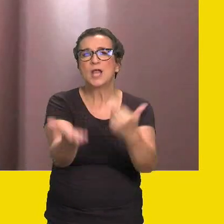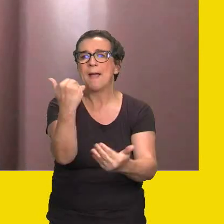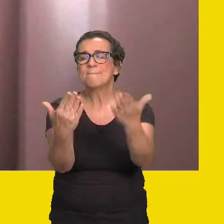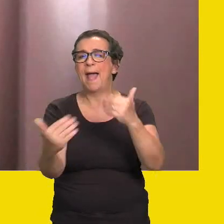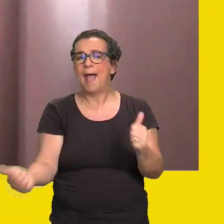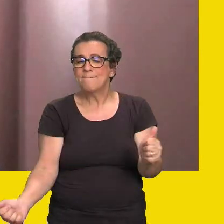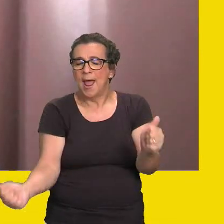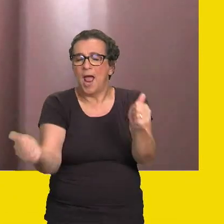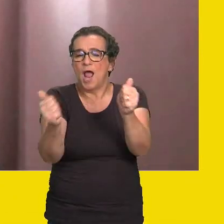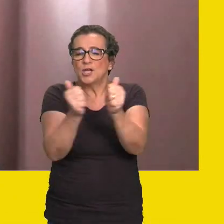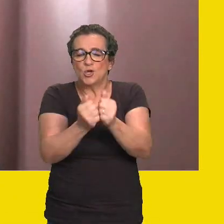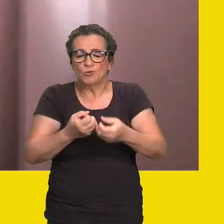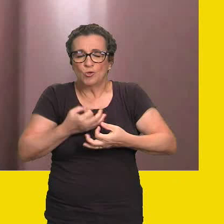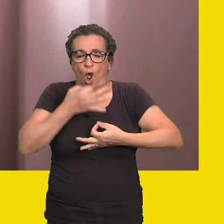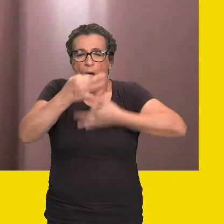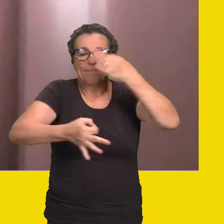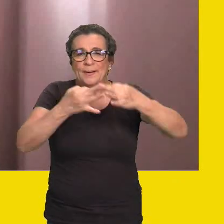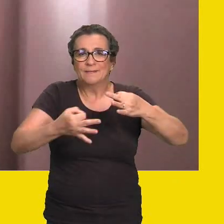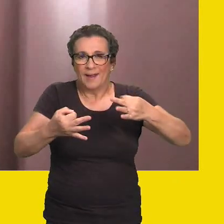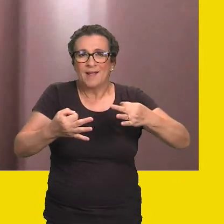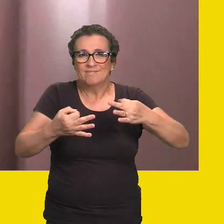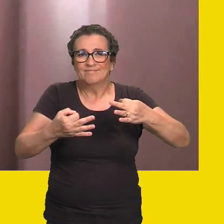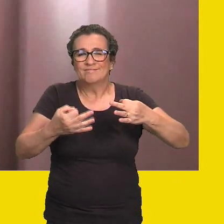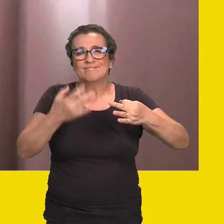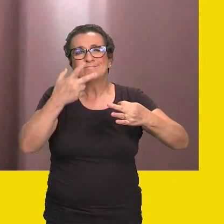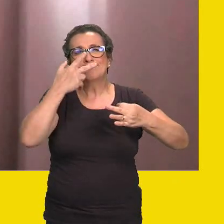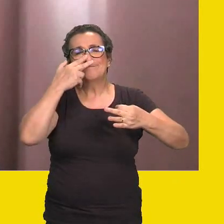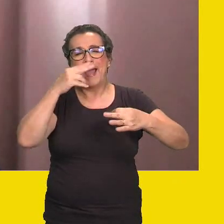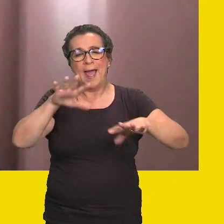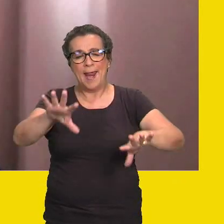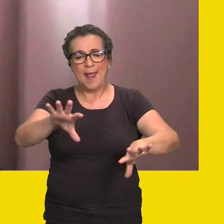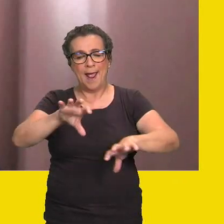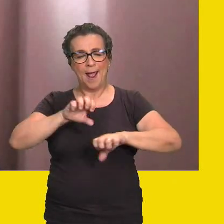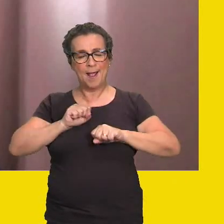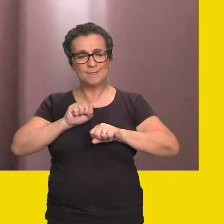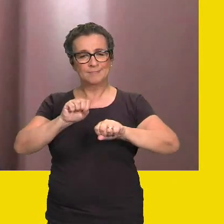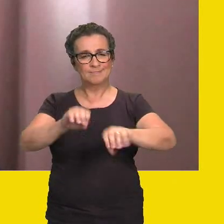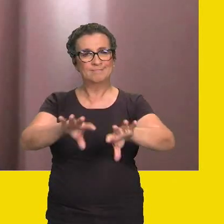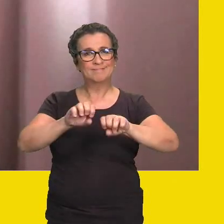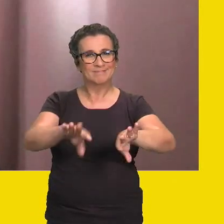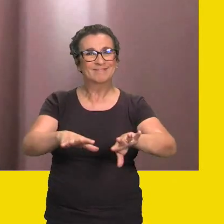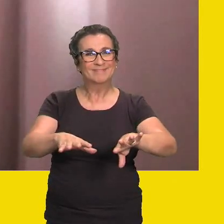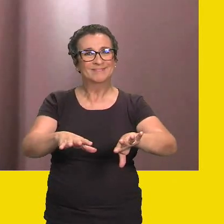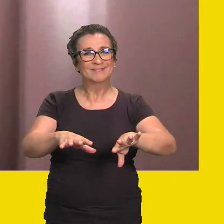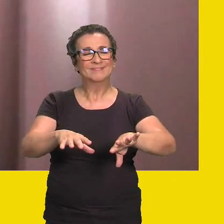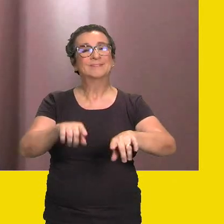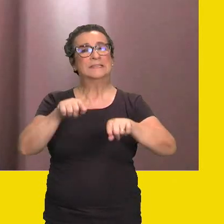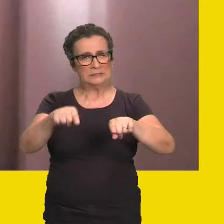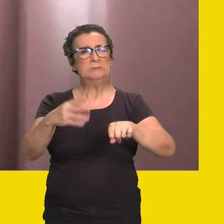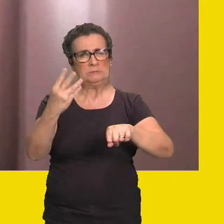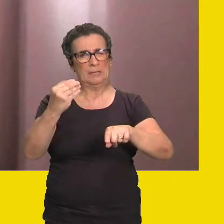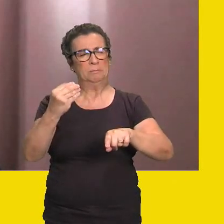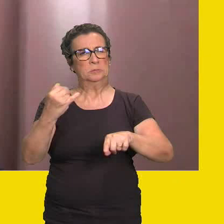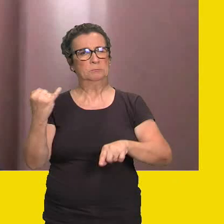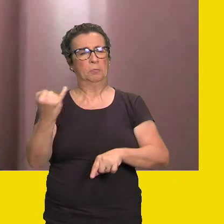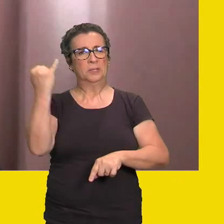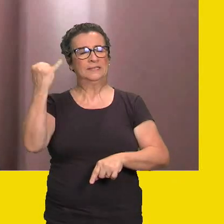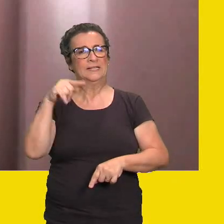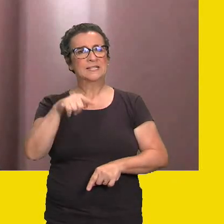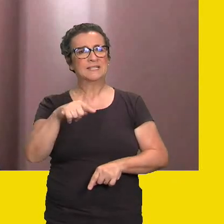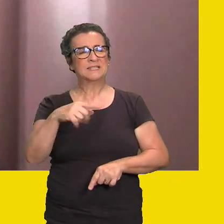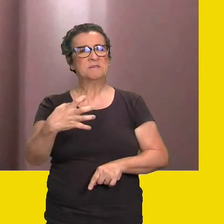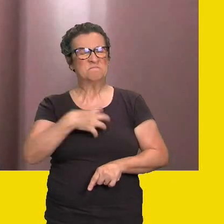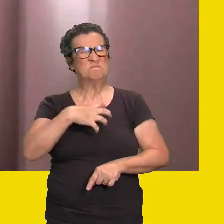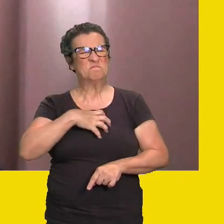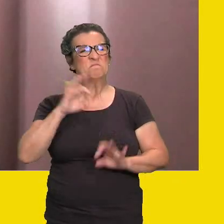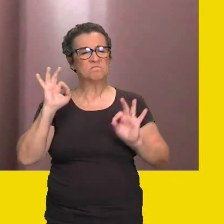e direcionar esse processo de ensino-aprendizagem, ele é muito significativo, né? Teve um ano